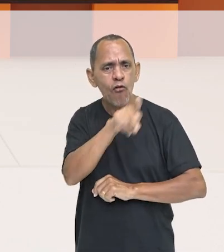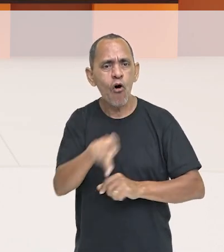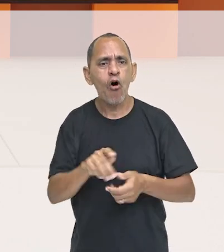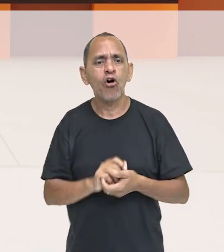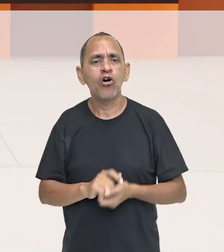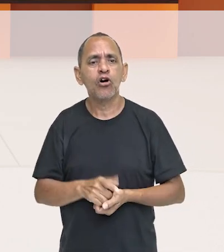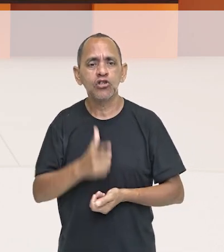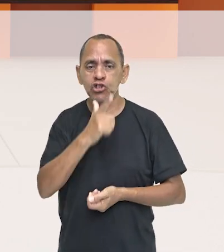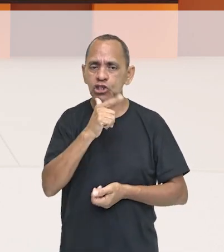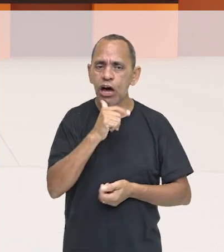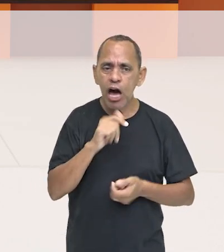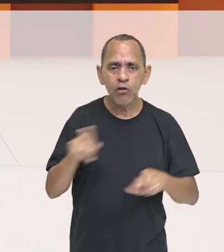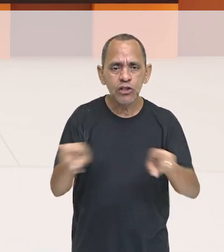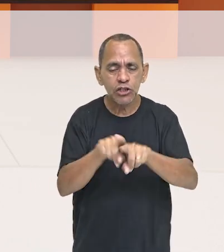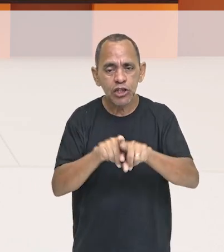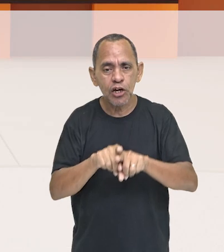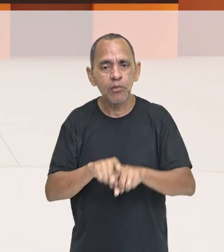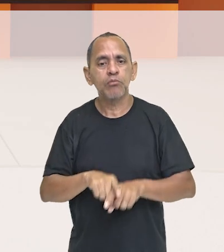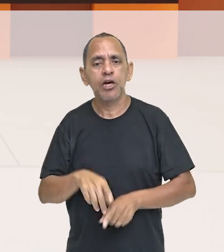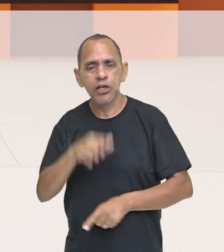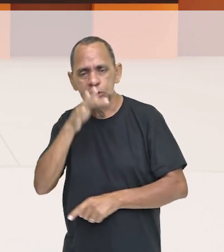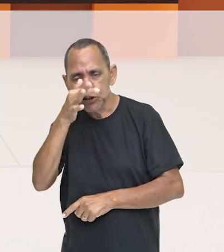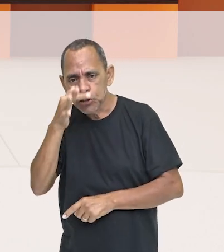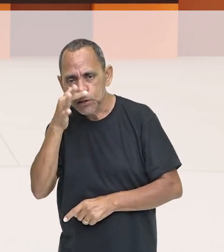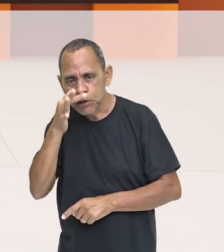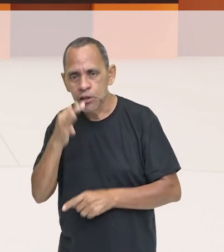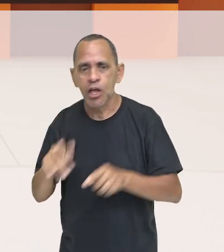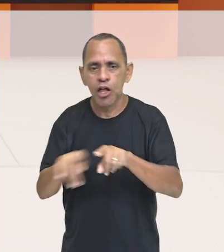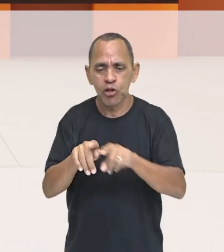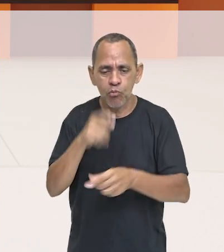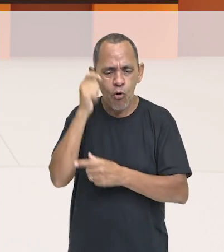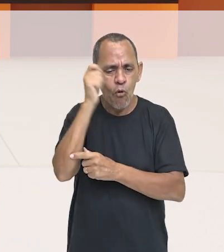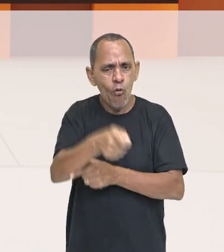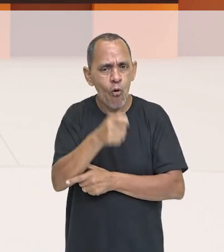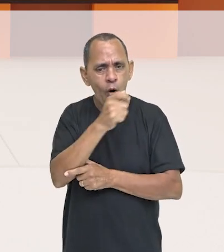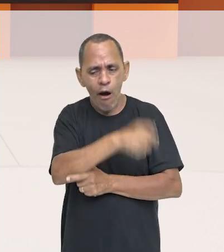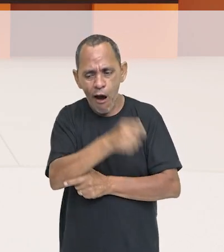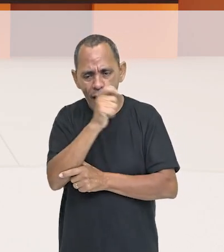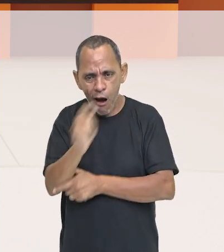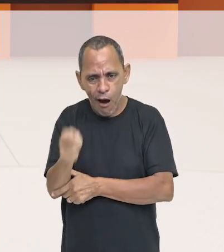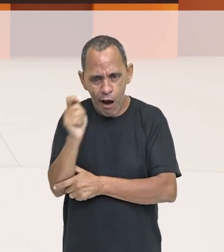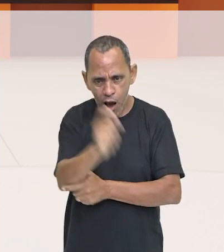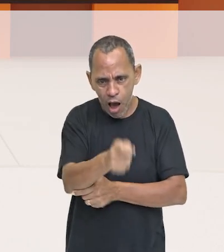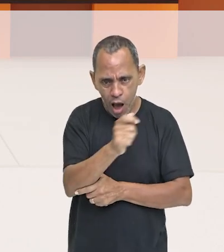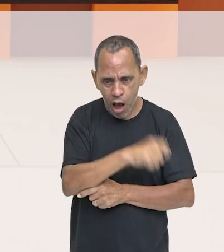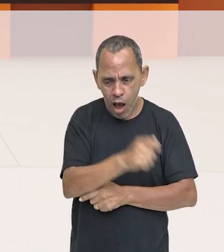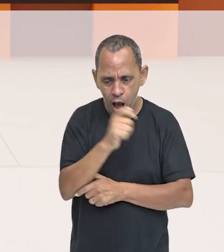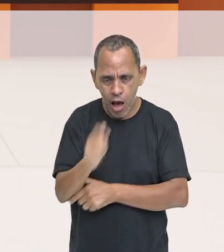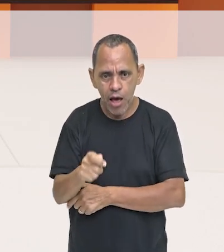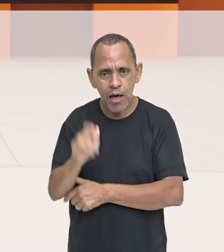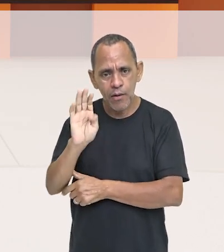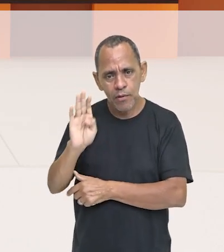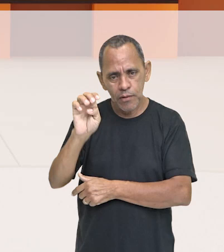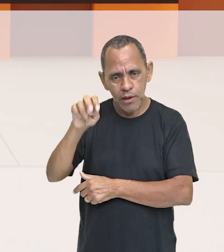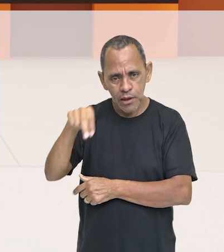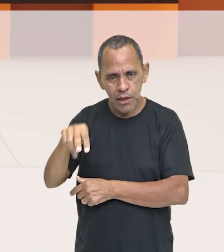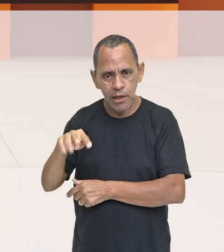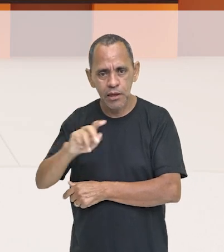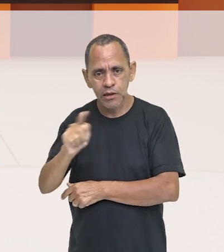de ervas para o momento da benzeção. É justamente para fazer aquela benzeção e